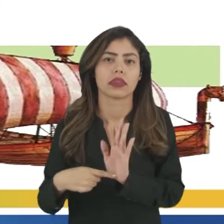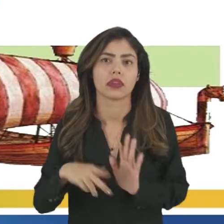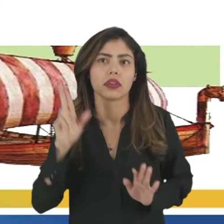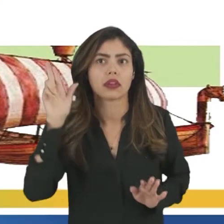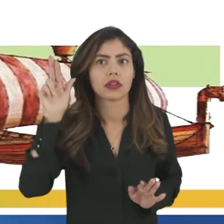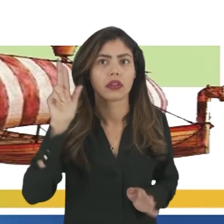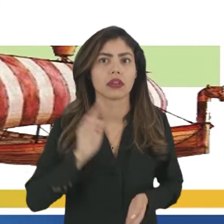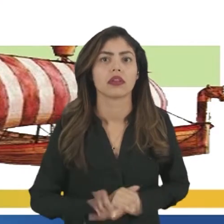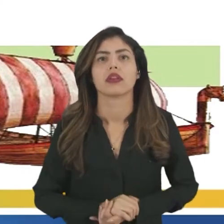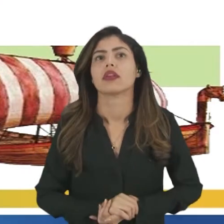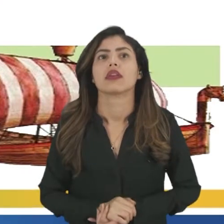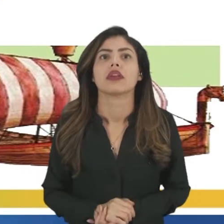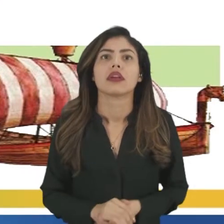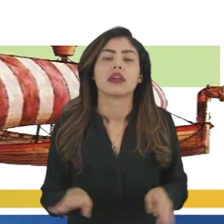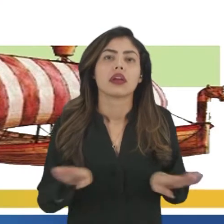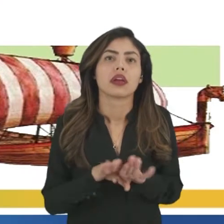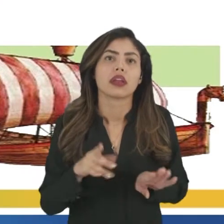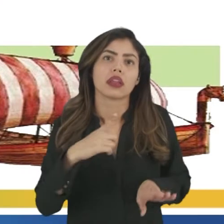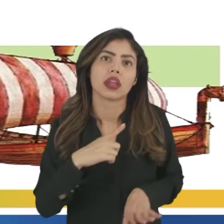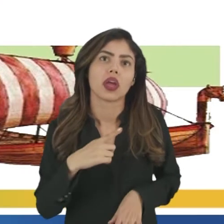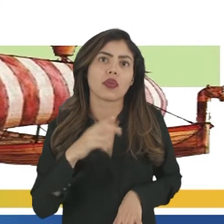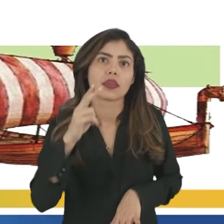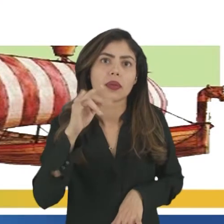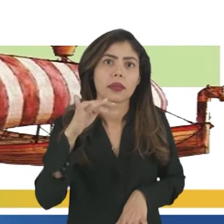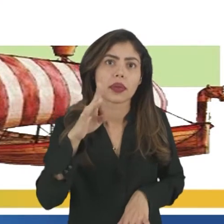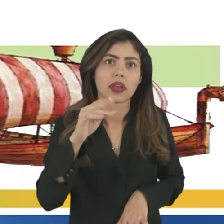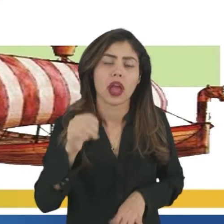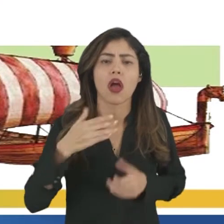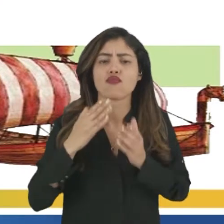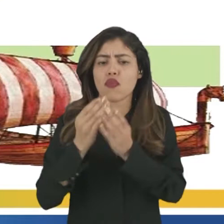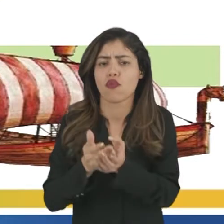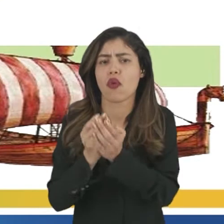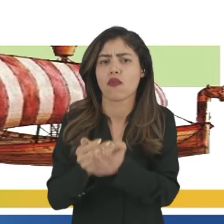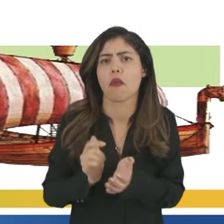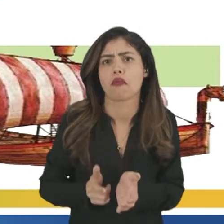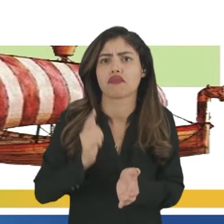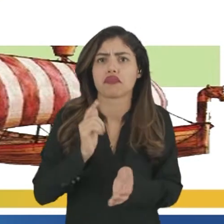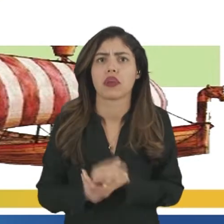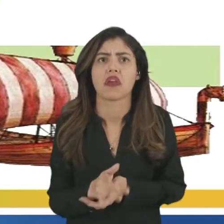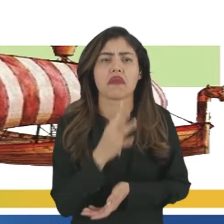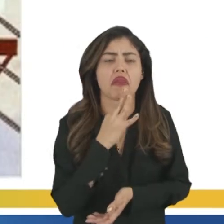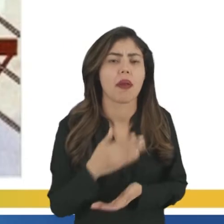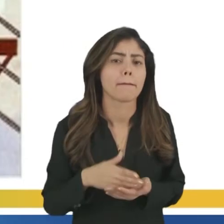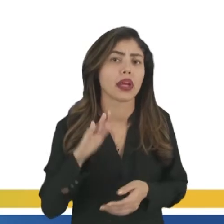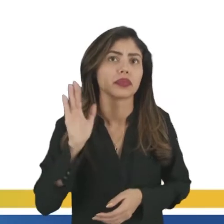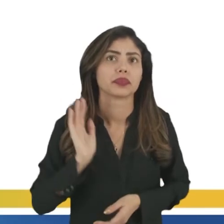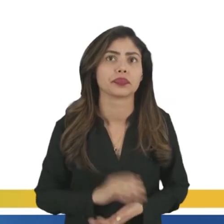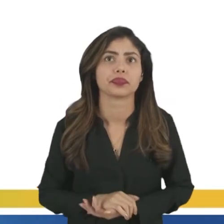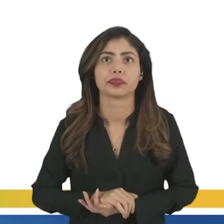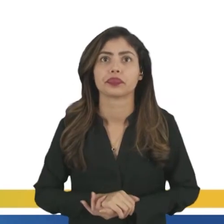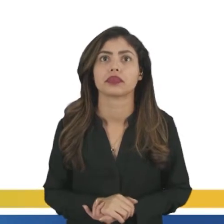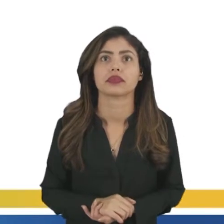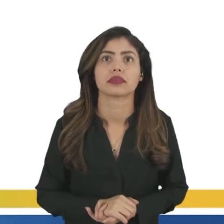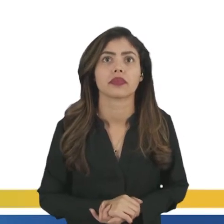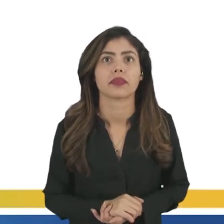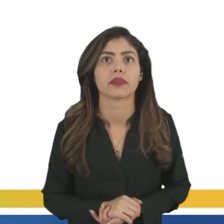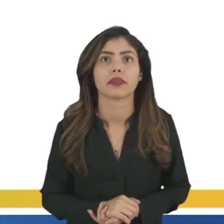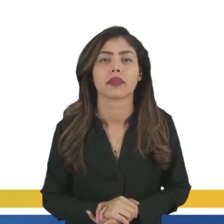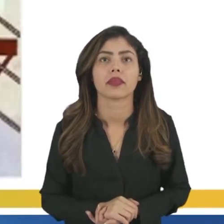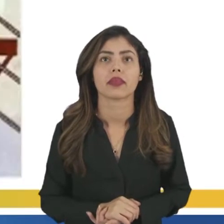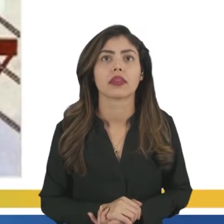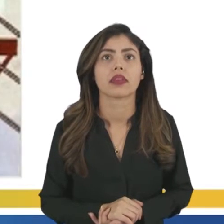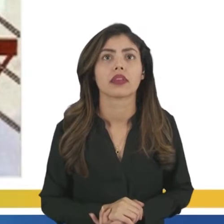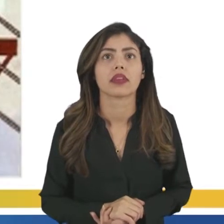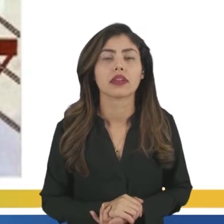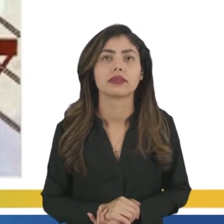Na proa, né? E temos os birrêmios também, navios de guerra. A gente vai conhecer um pouco mais sobre eles, tá?